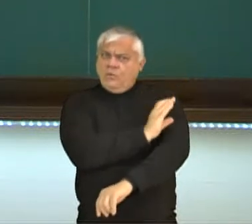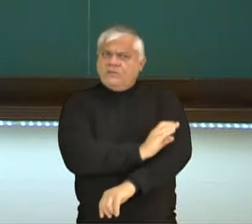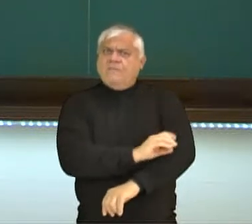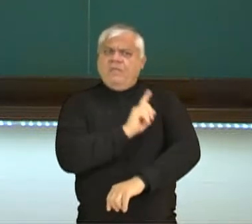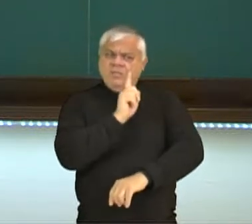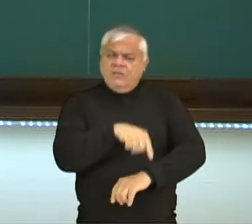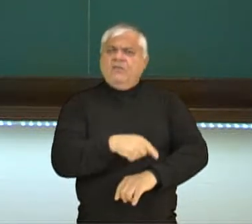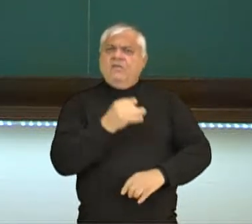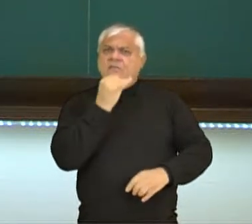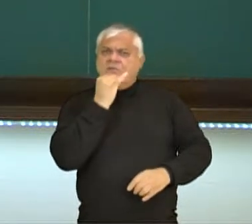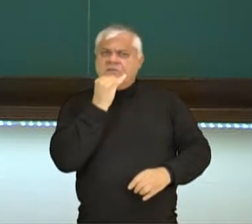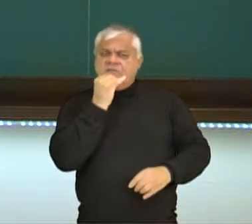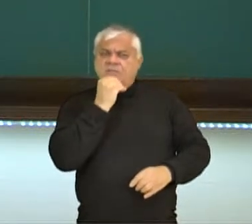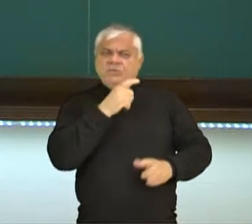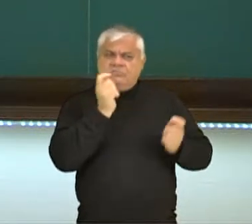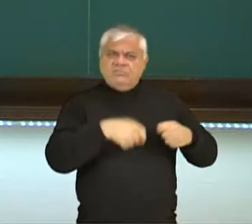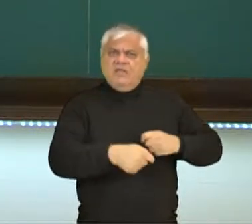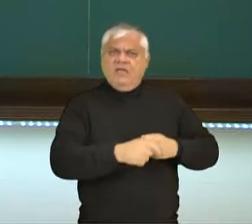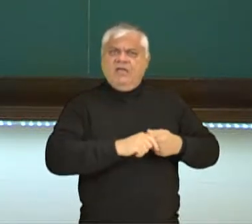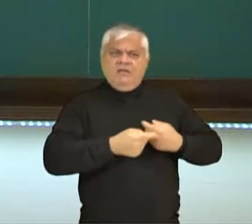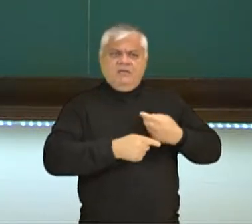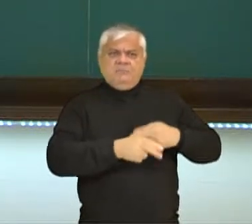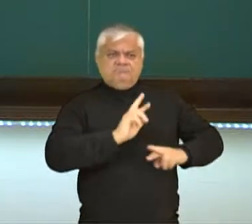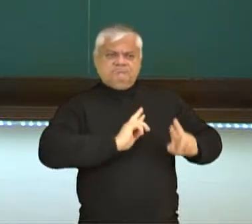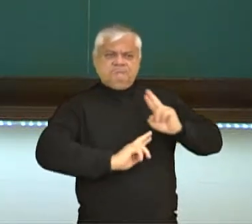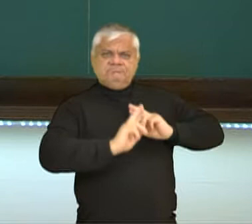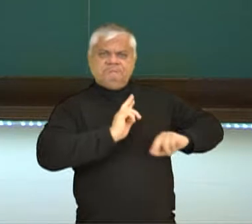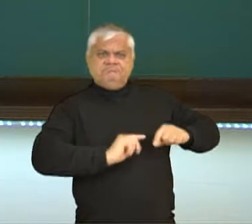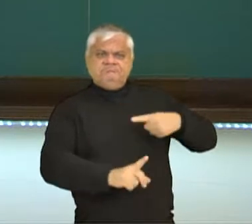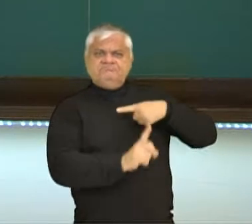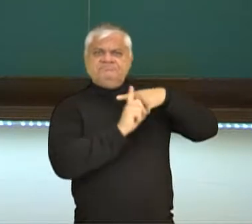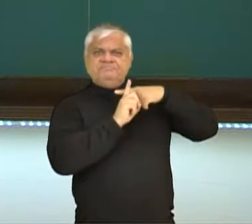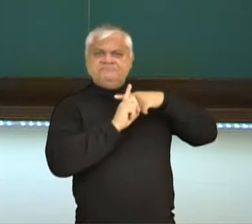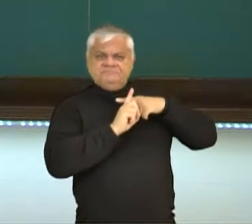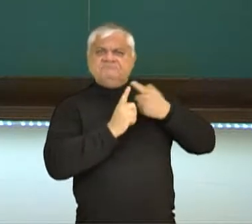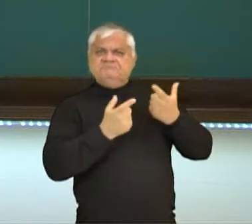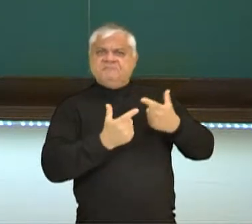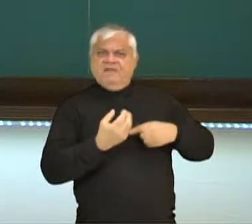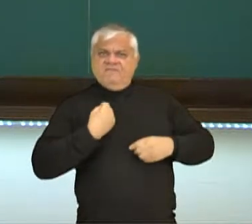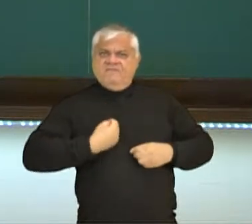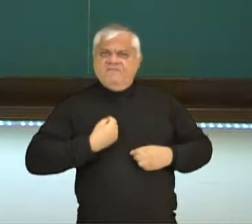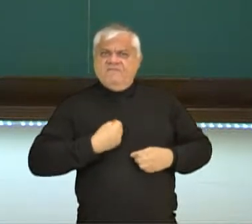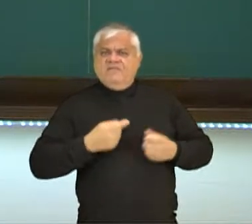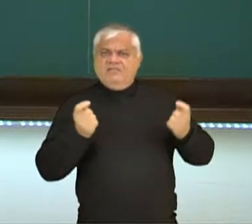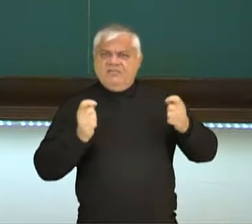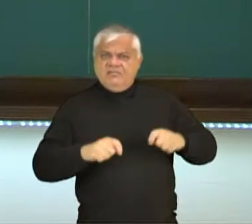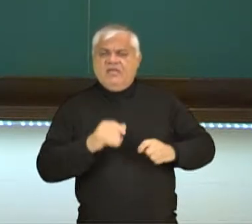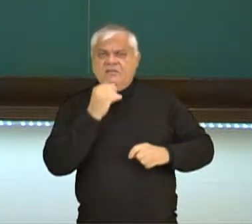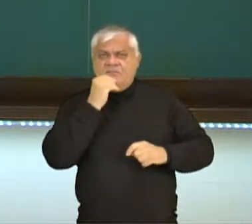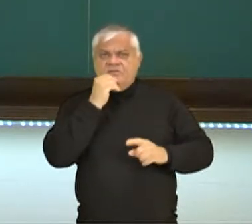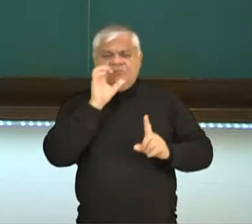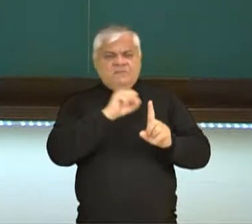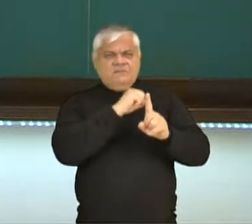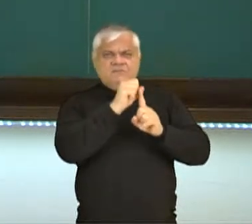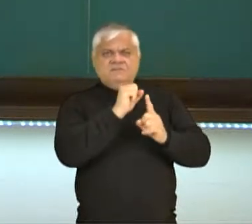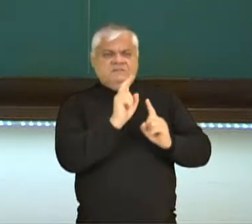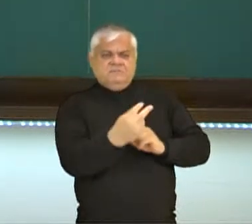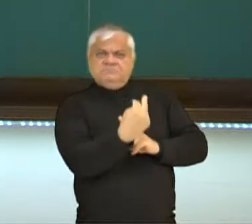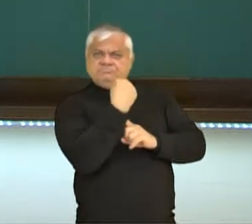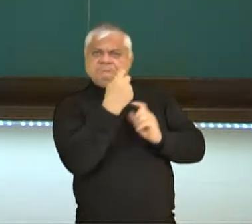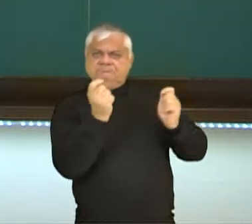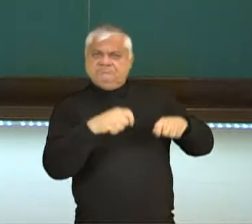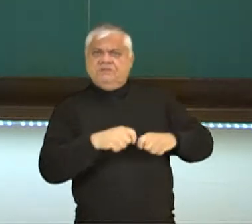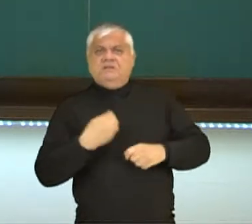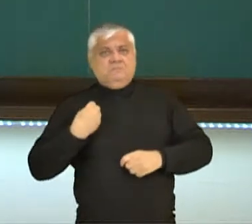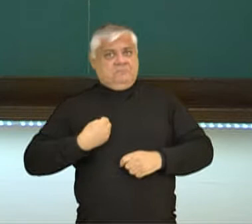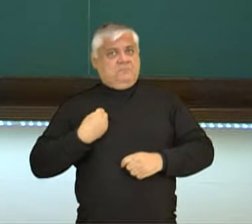que gera resultados positivos para a nossa vida, que impacta, né, na sociedade em que a gente vive. Aí